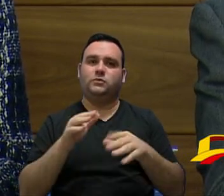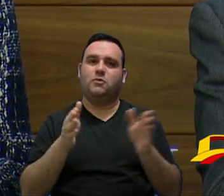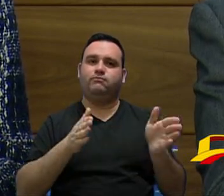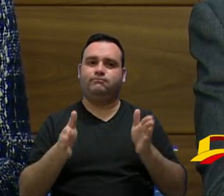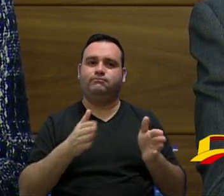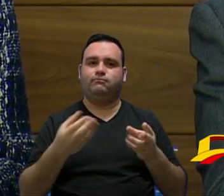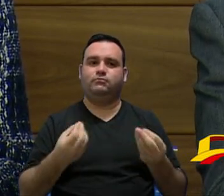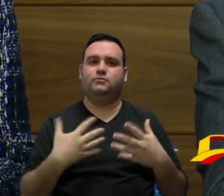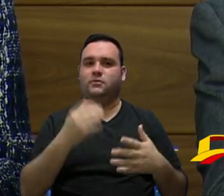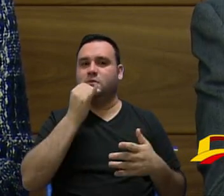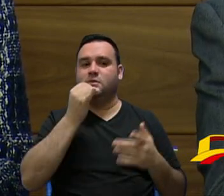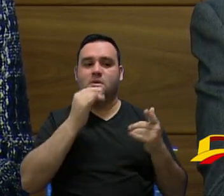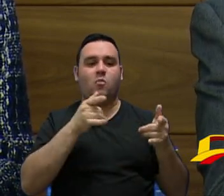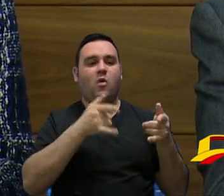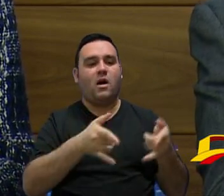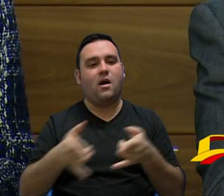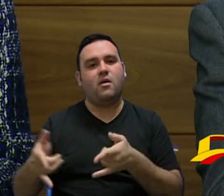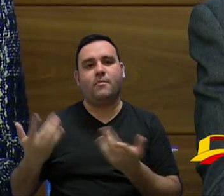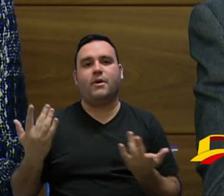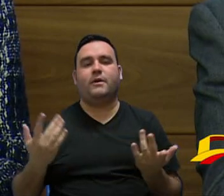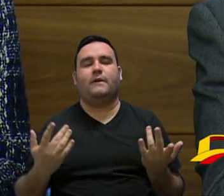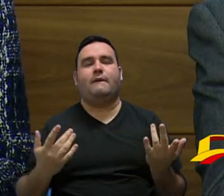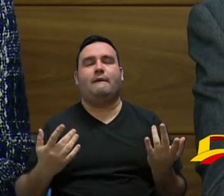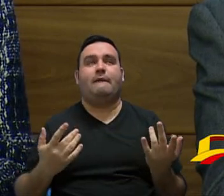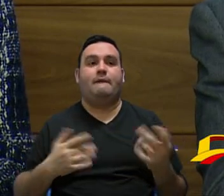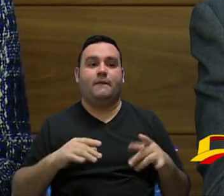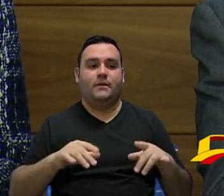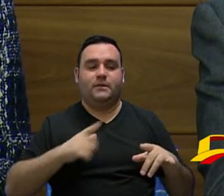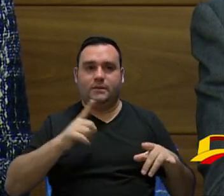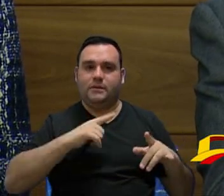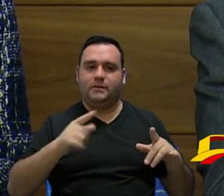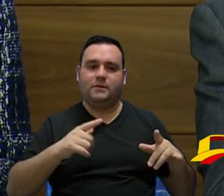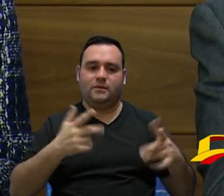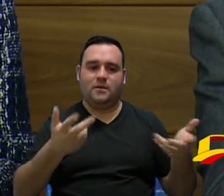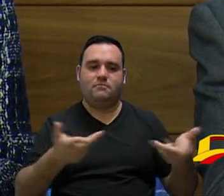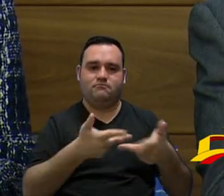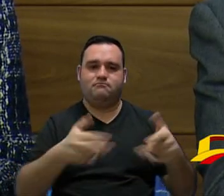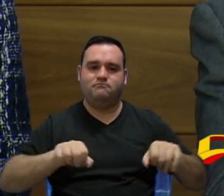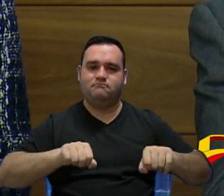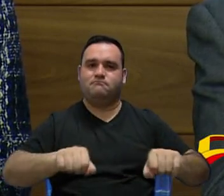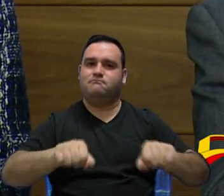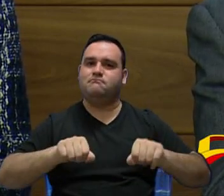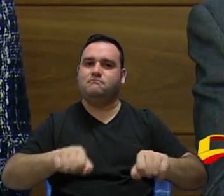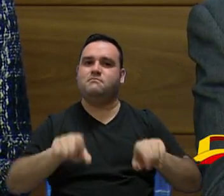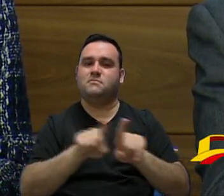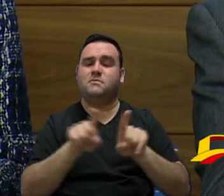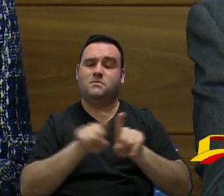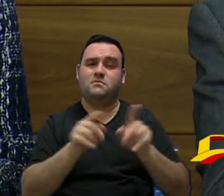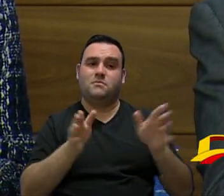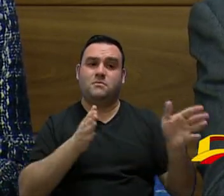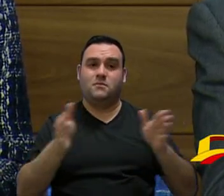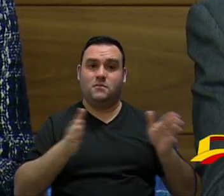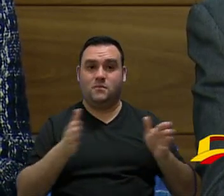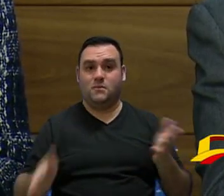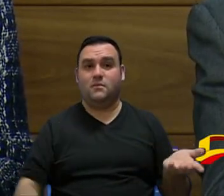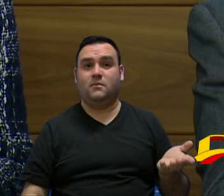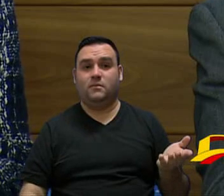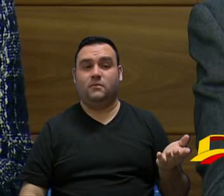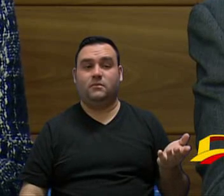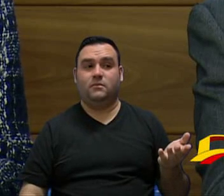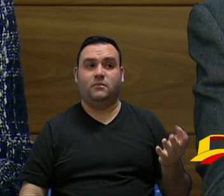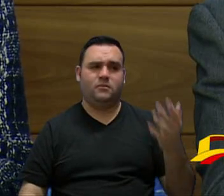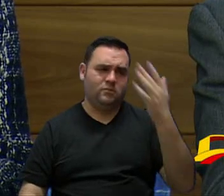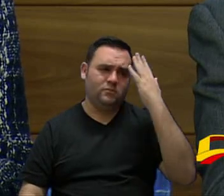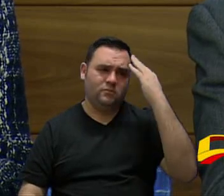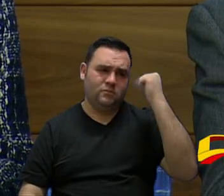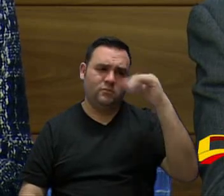temporária por exemplo camas hospitalares carrinhos hospitalares durante o período que como